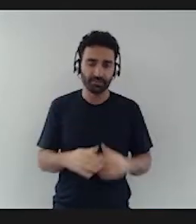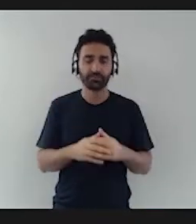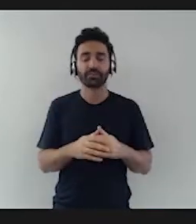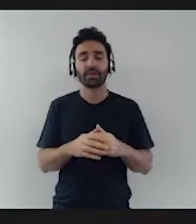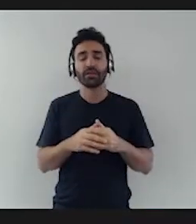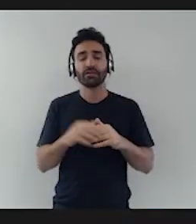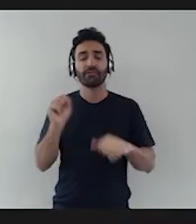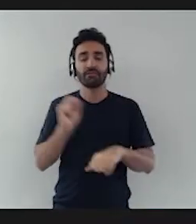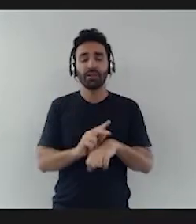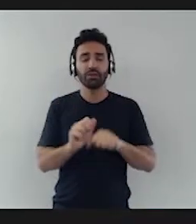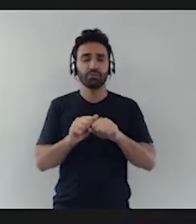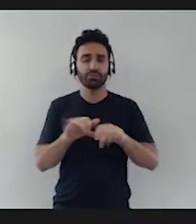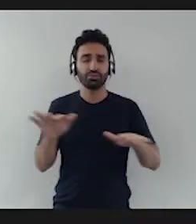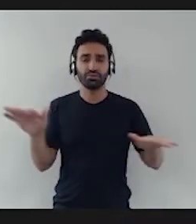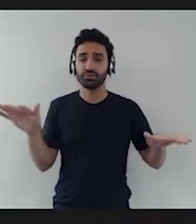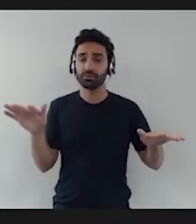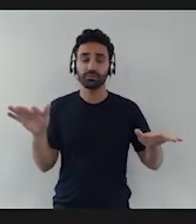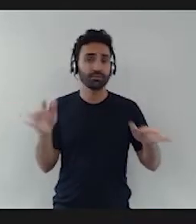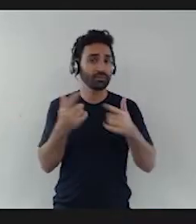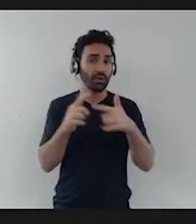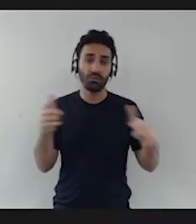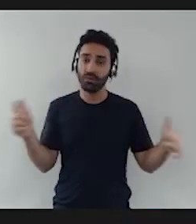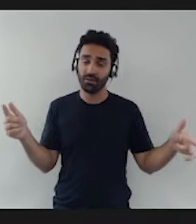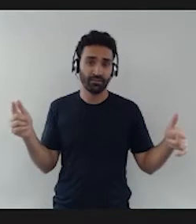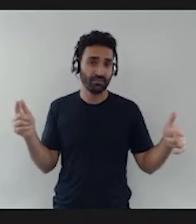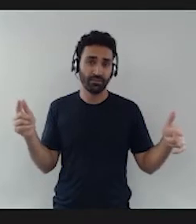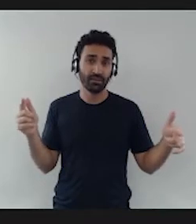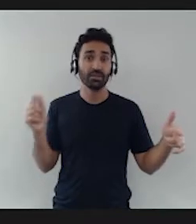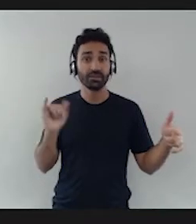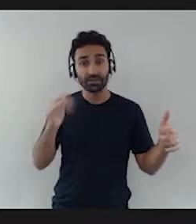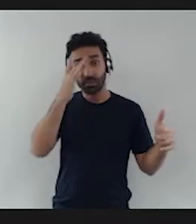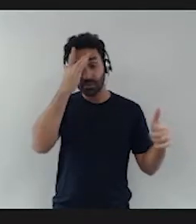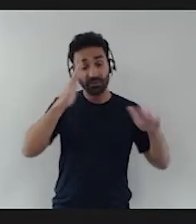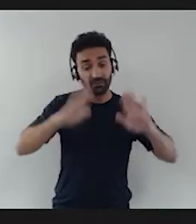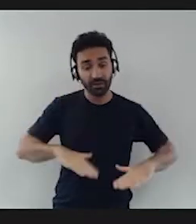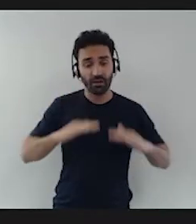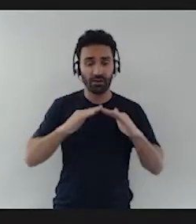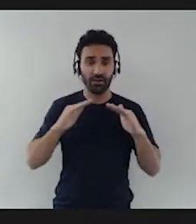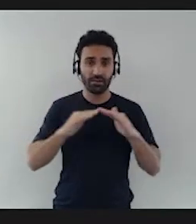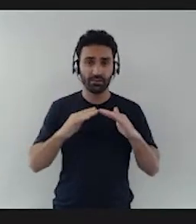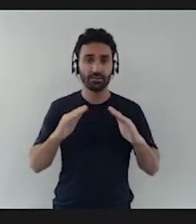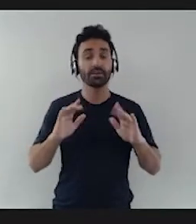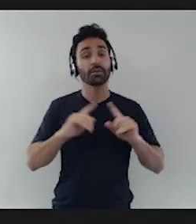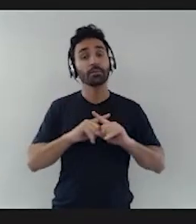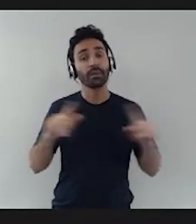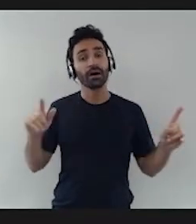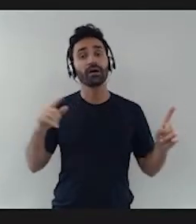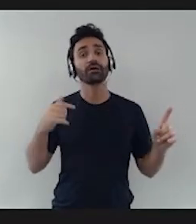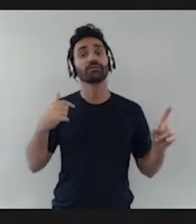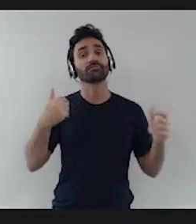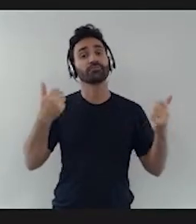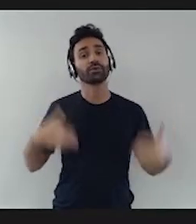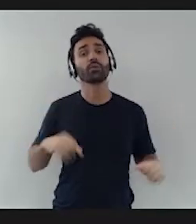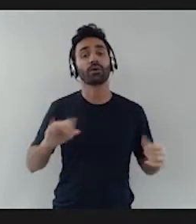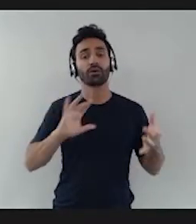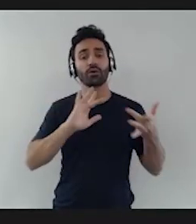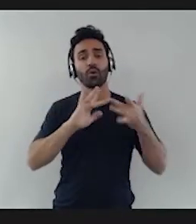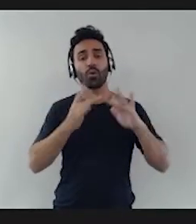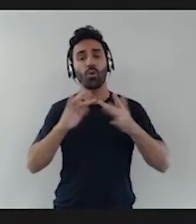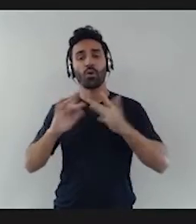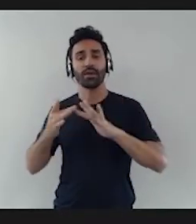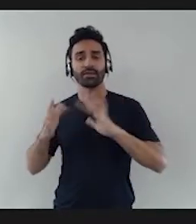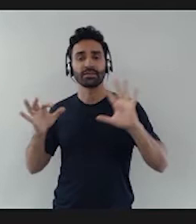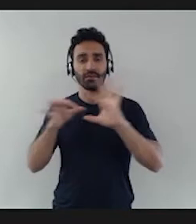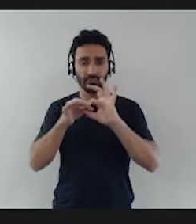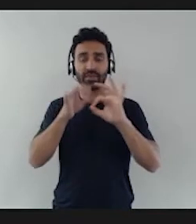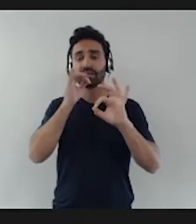espalhamento do vírus não necessariamente nos atingirá. Mas o que é que nós estamos falando? De conectividade. O fato é que o vírus chegou no Brasil,